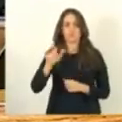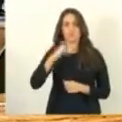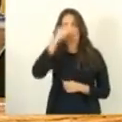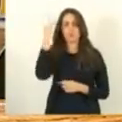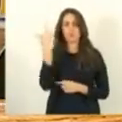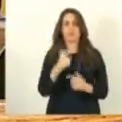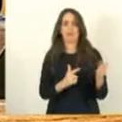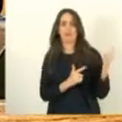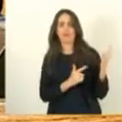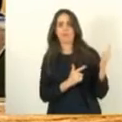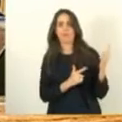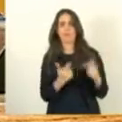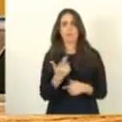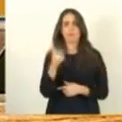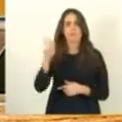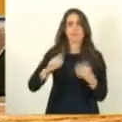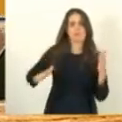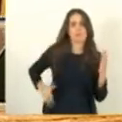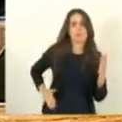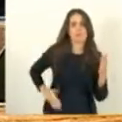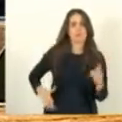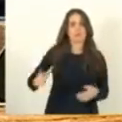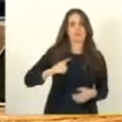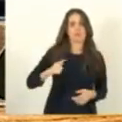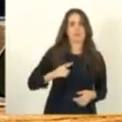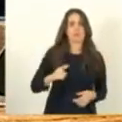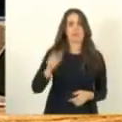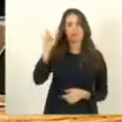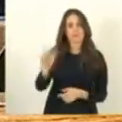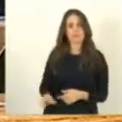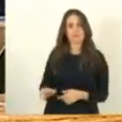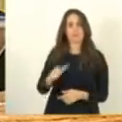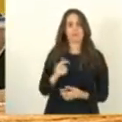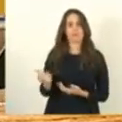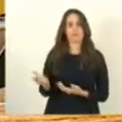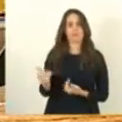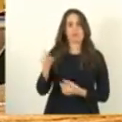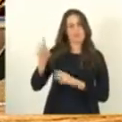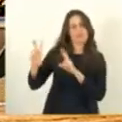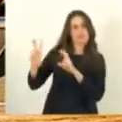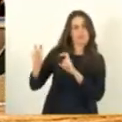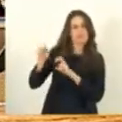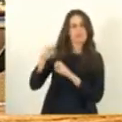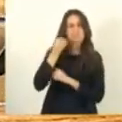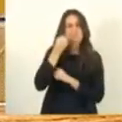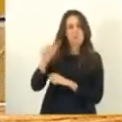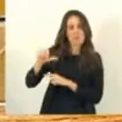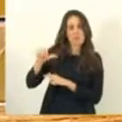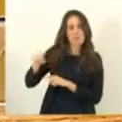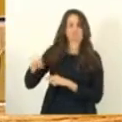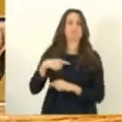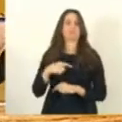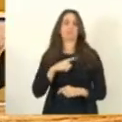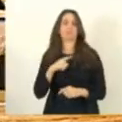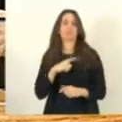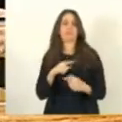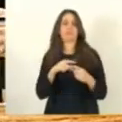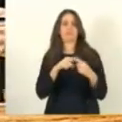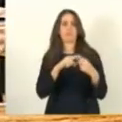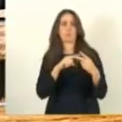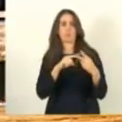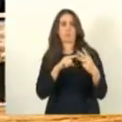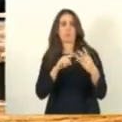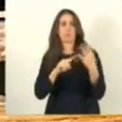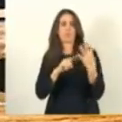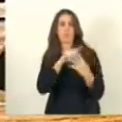mas o outro camaradinha lá, o bonzinho, o garotão, entre aspas, tem 3, 4 armas.